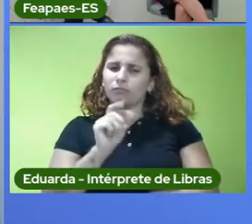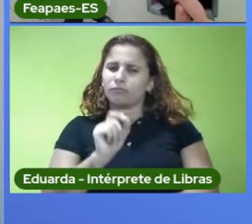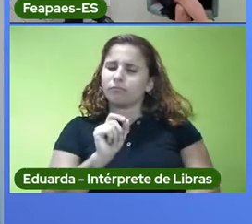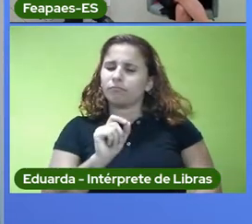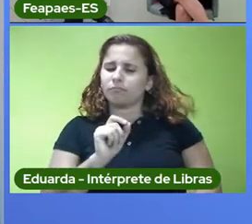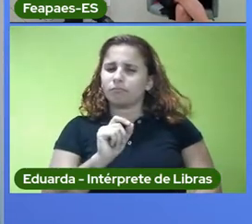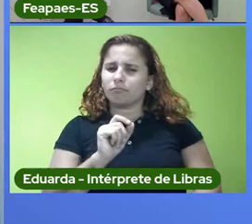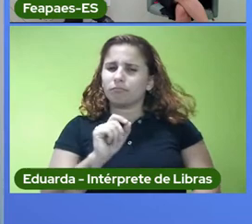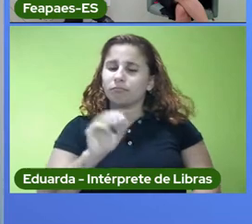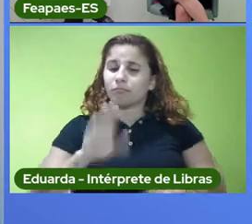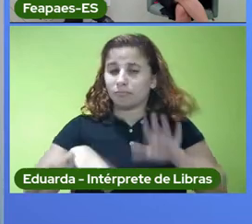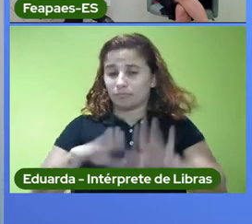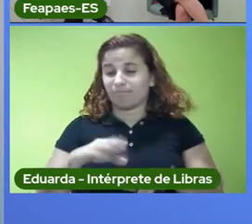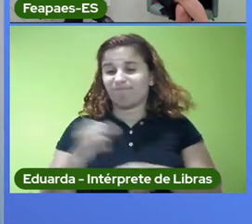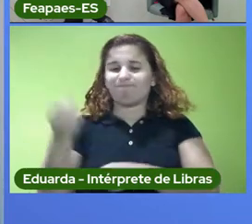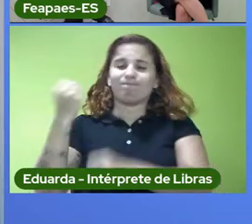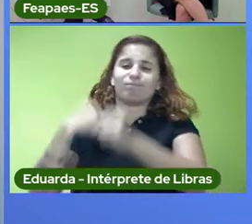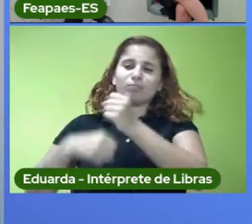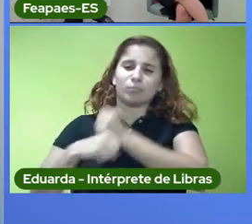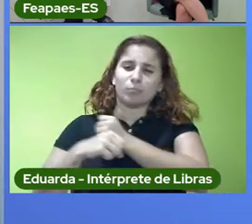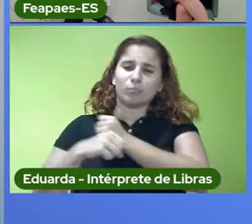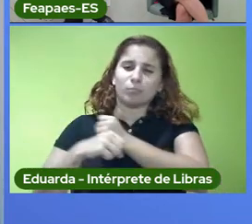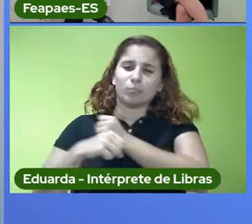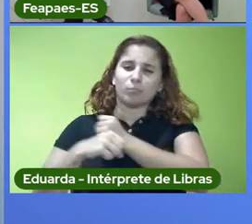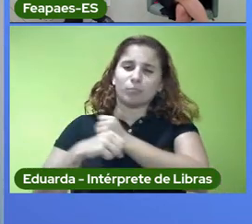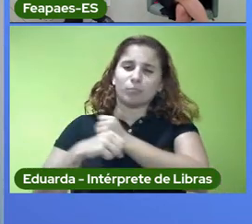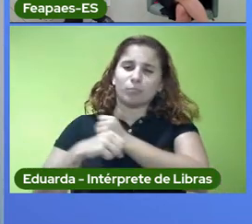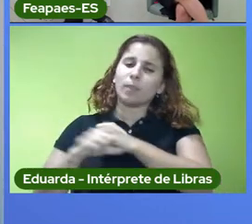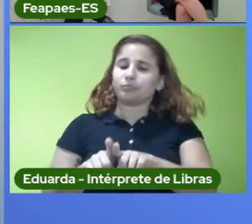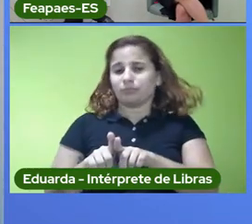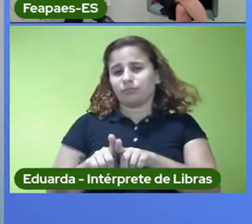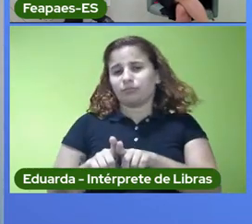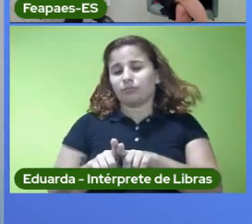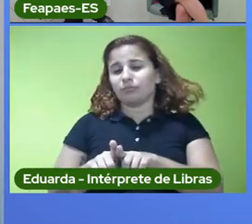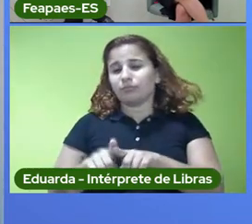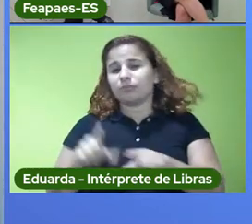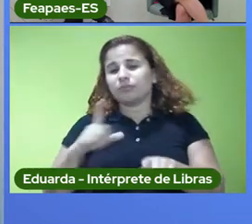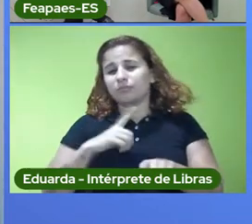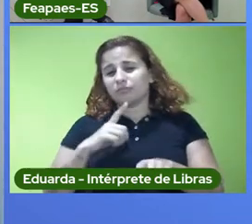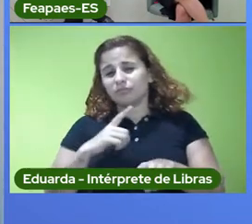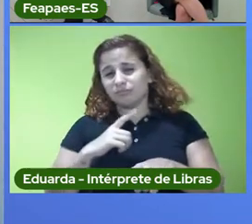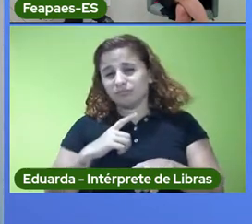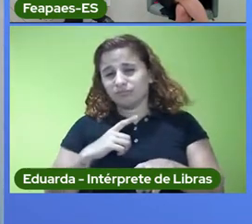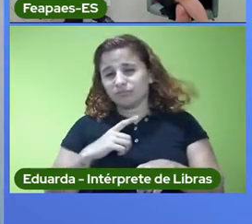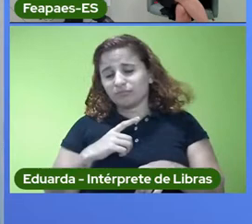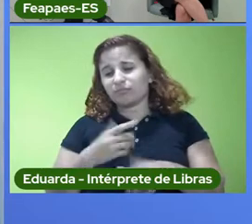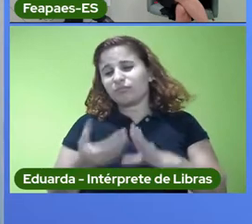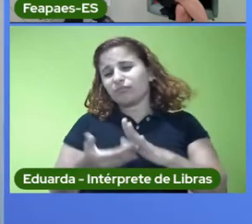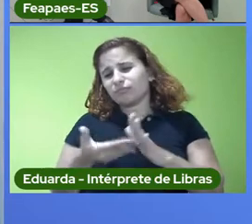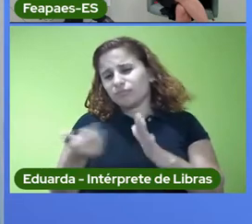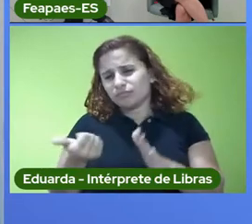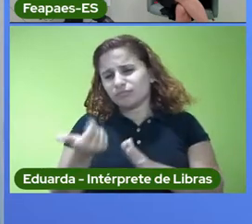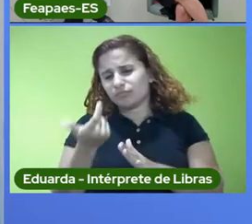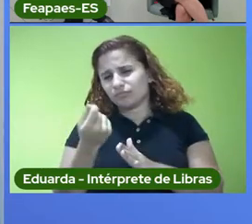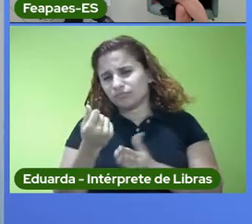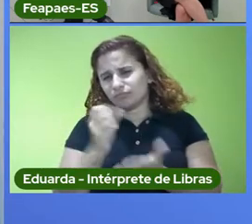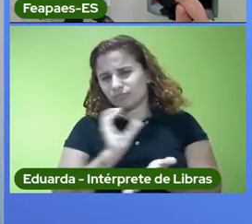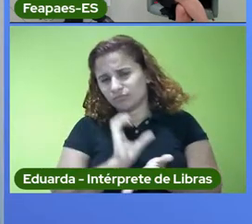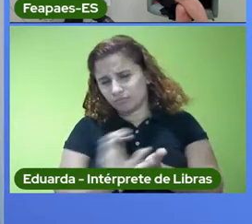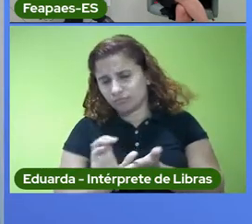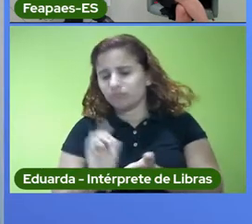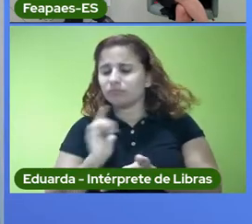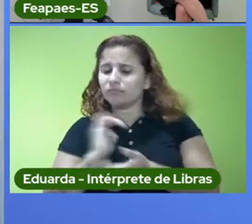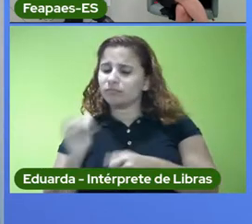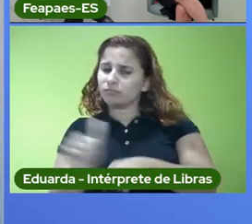sabendo de alguns pedidos de suspensão de benefício que são feitos, né, existem algumas estratégias para evitar isso,